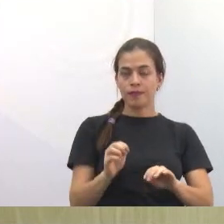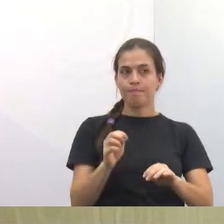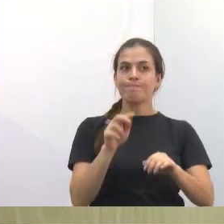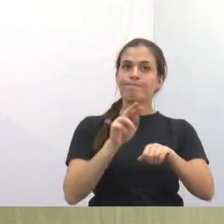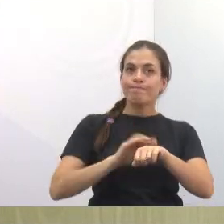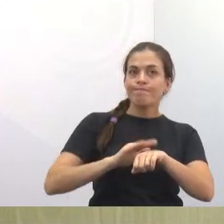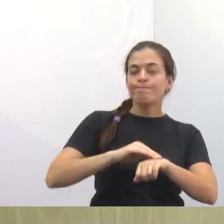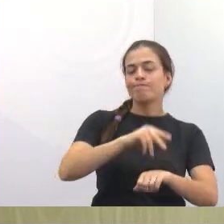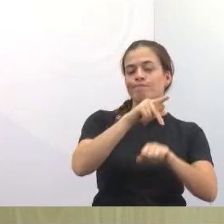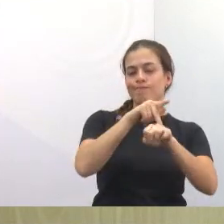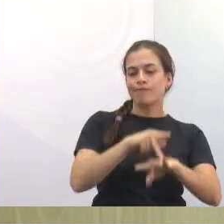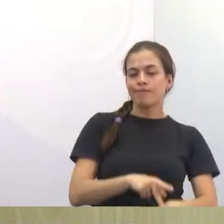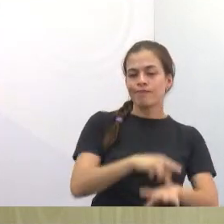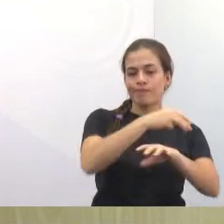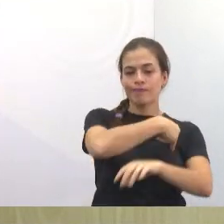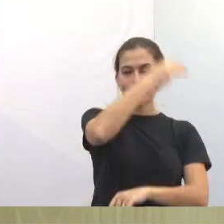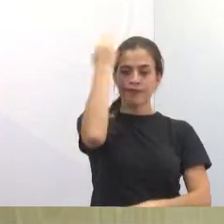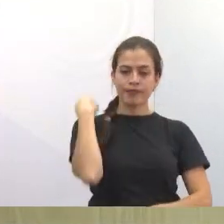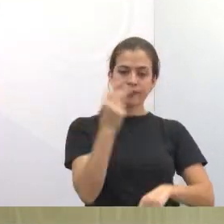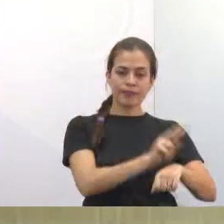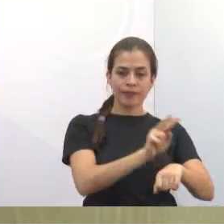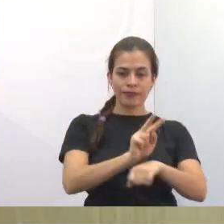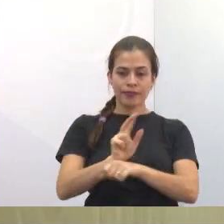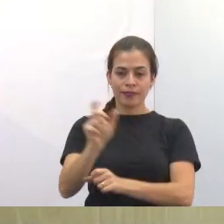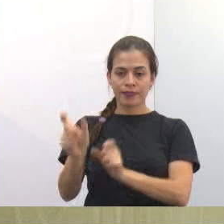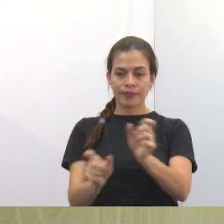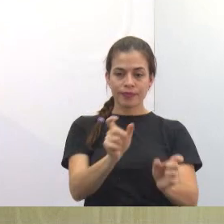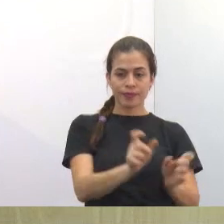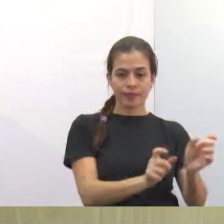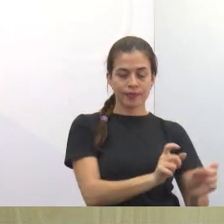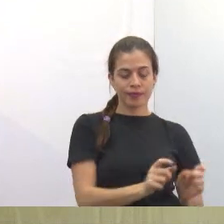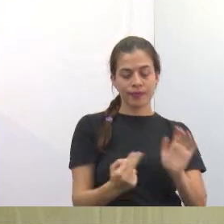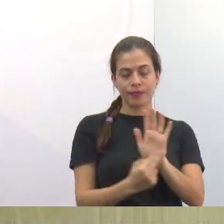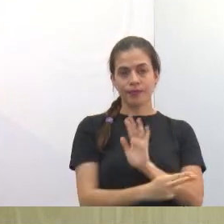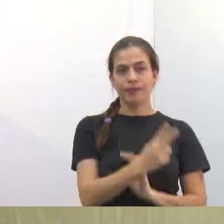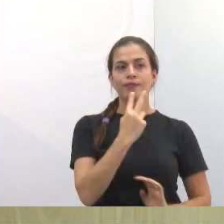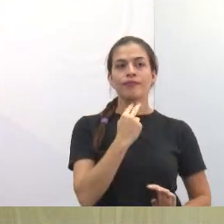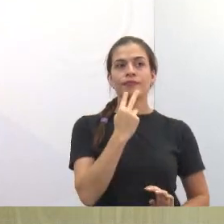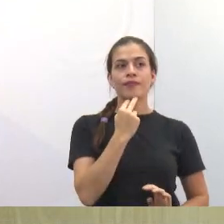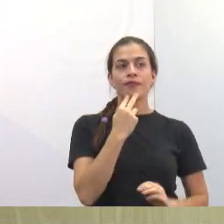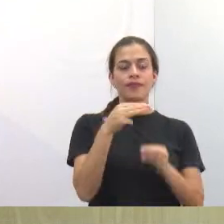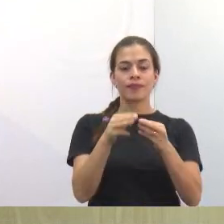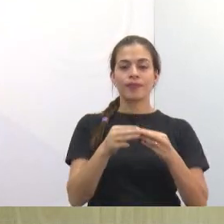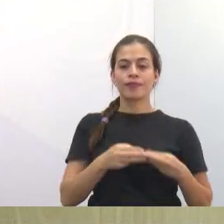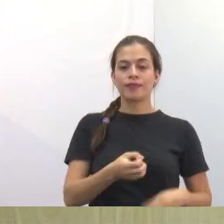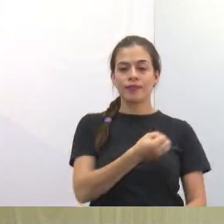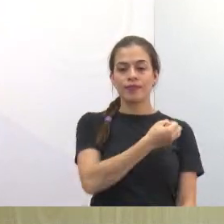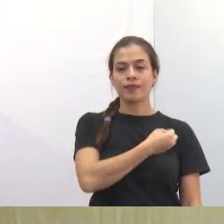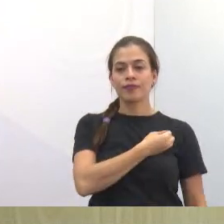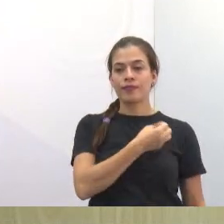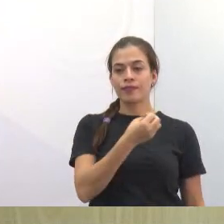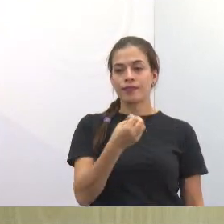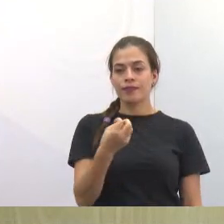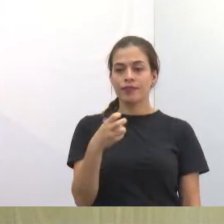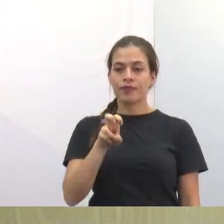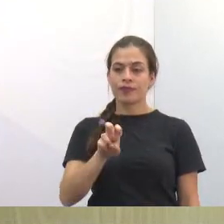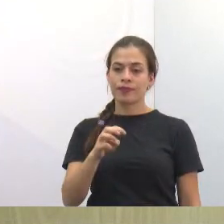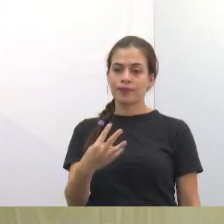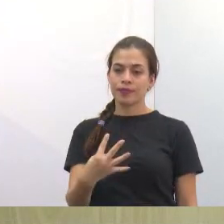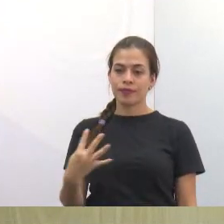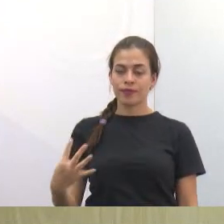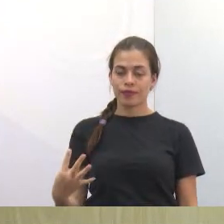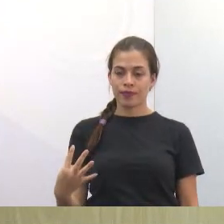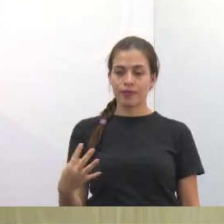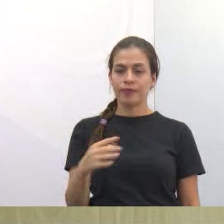Auxiliadora dos Cristãos. Autoria, Valmir do Parque Meia Lua. Moção 544. Moção congratulatória ao padre